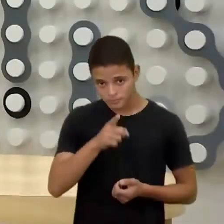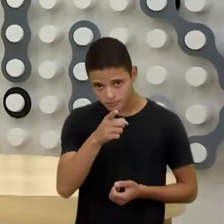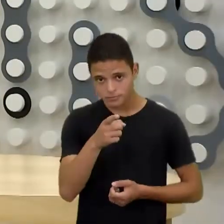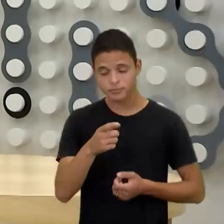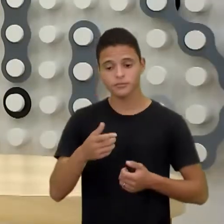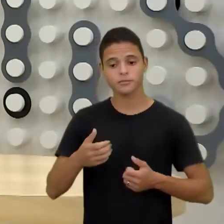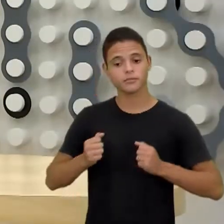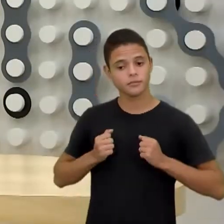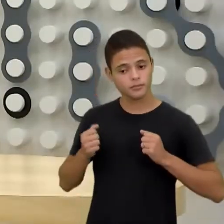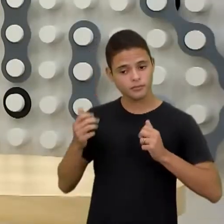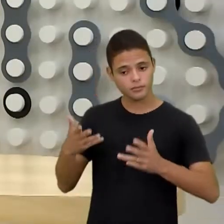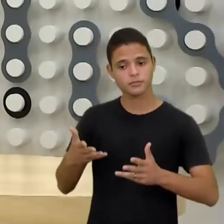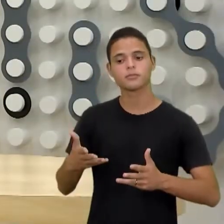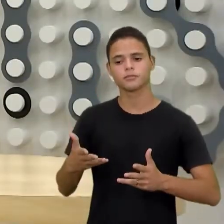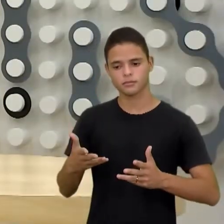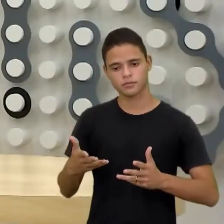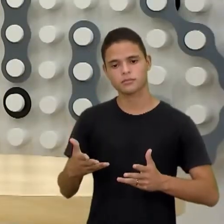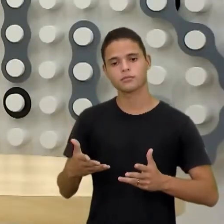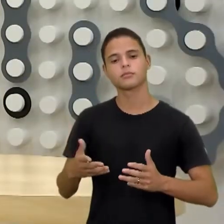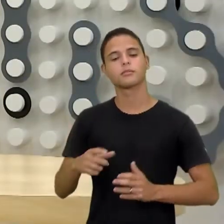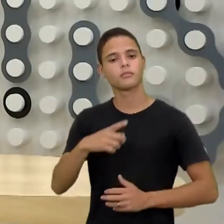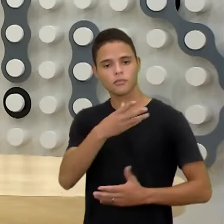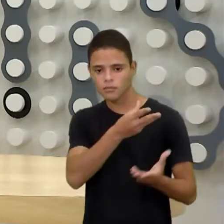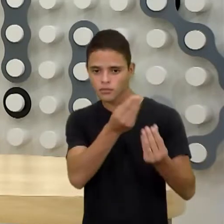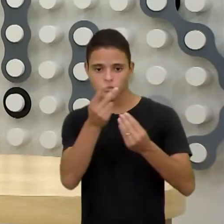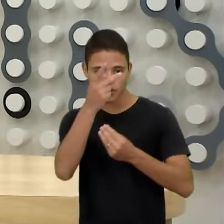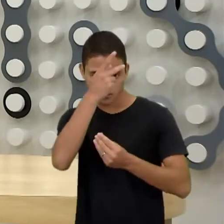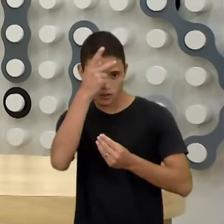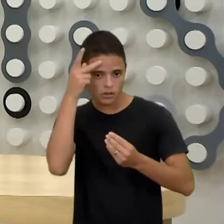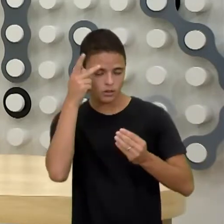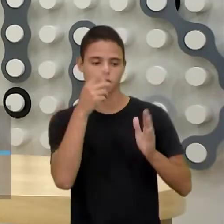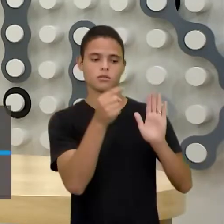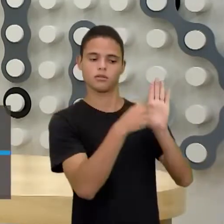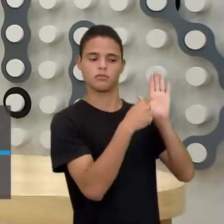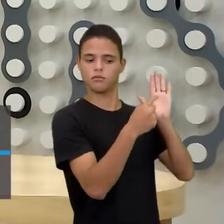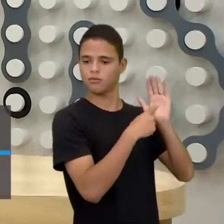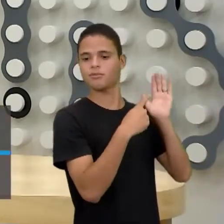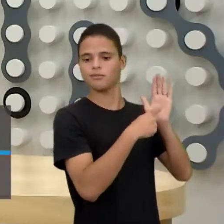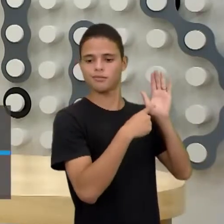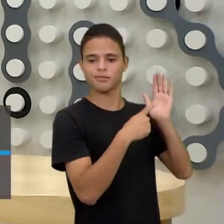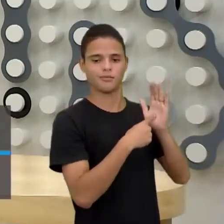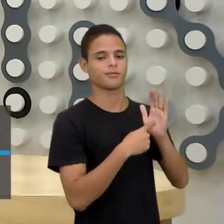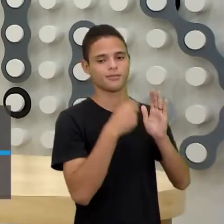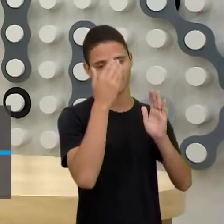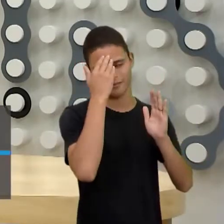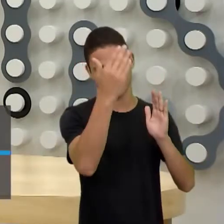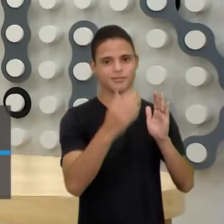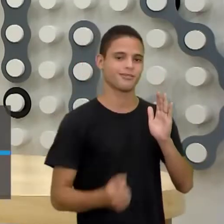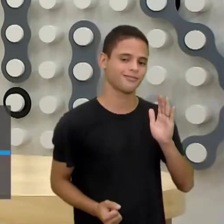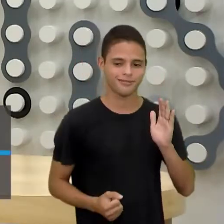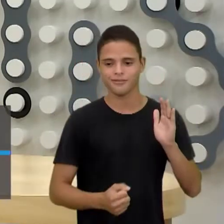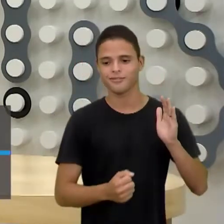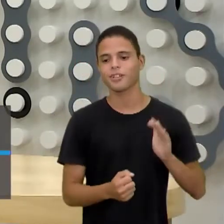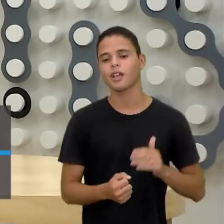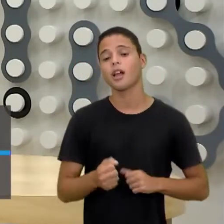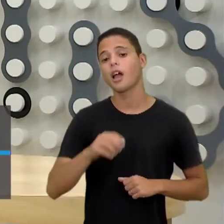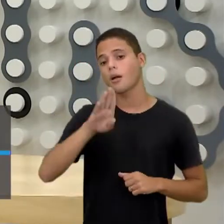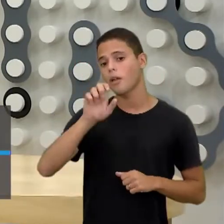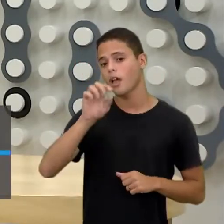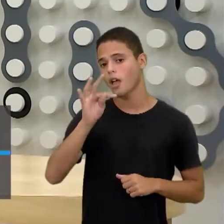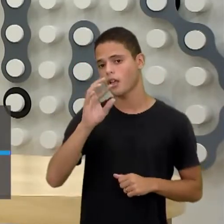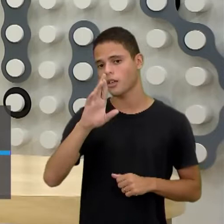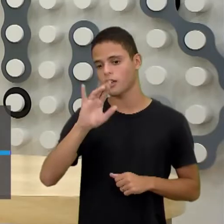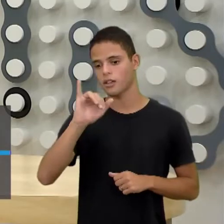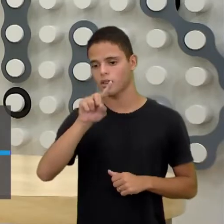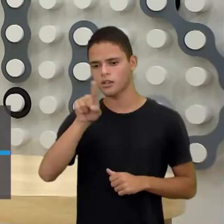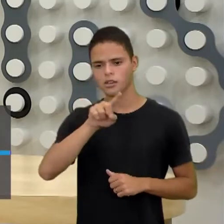Vocês estão participando ativamente, olha, presente. Isso aí eu sei, vocês estão presentes. Obrigado. A Beatriz, ela pergunta algo bem legal. Ela